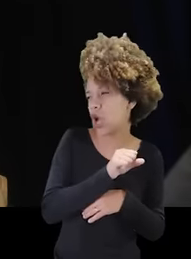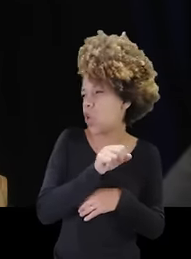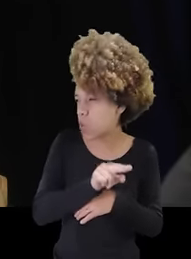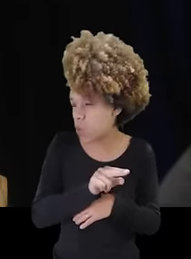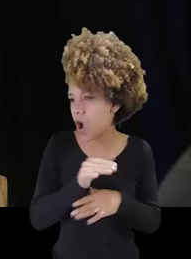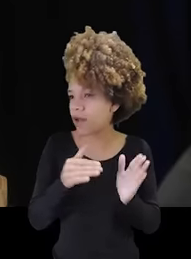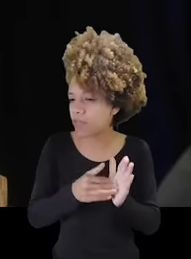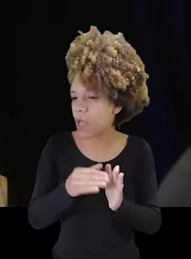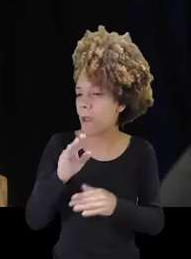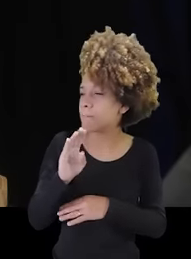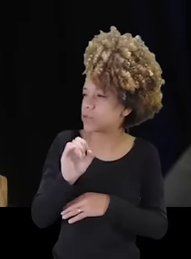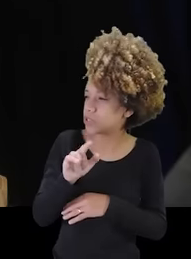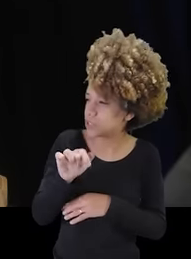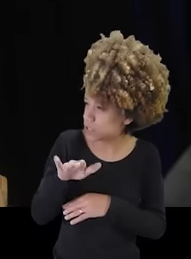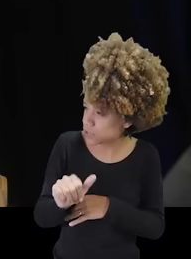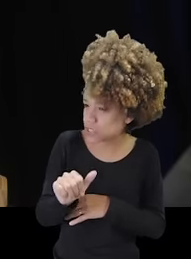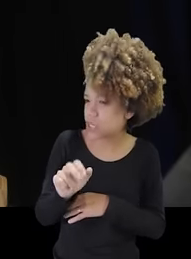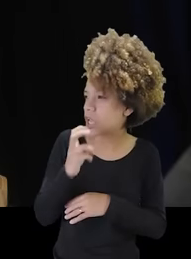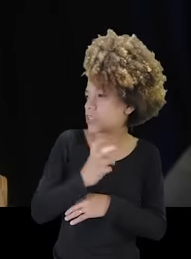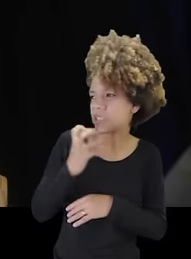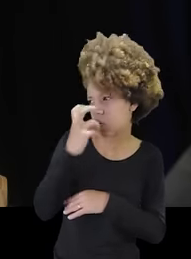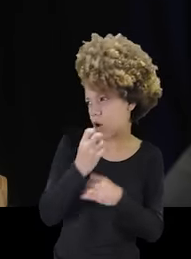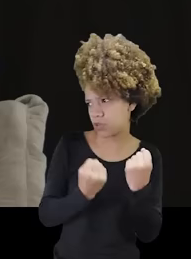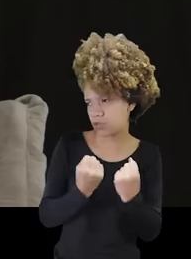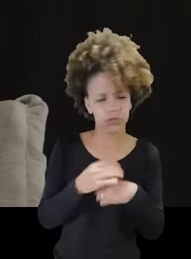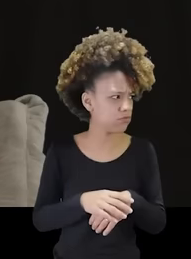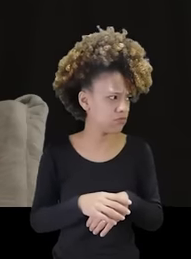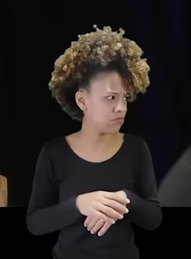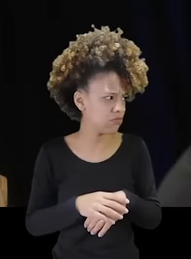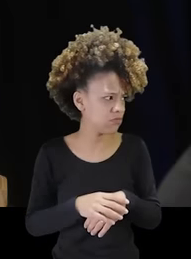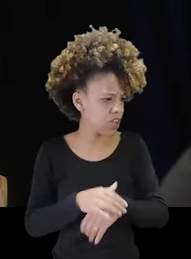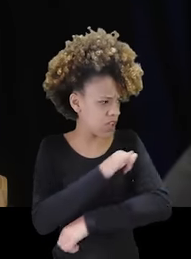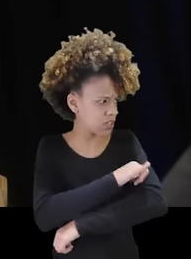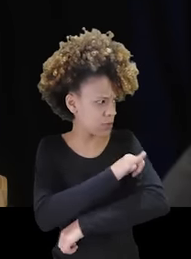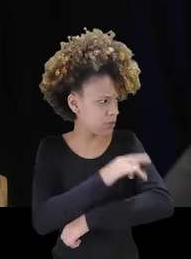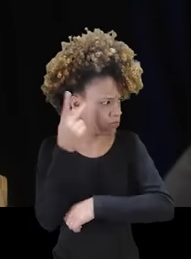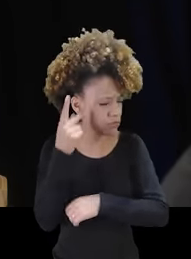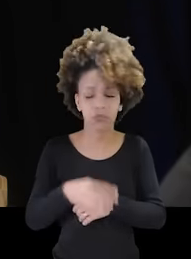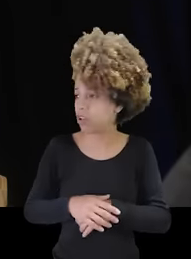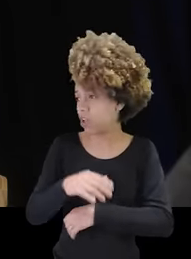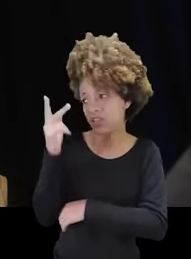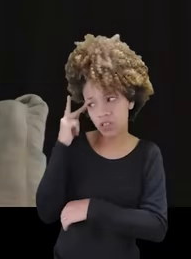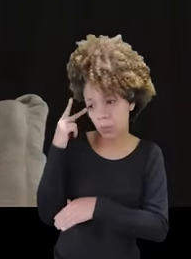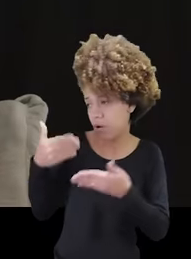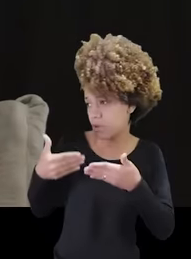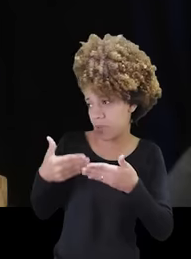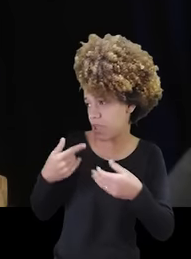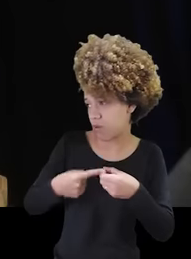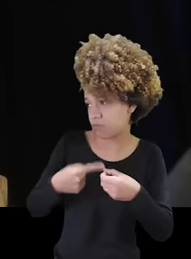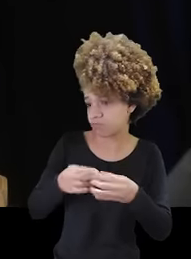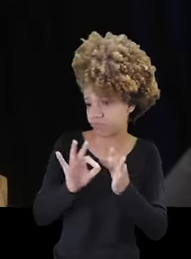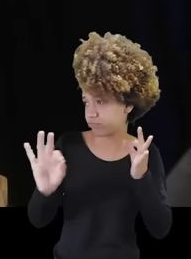que são extremidades é umas cinco horas de carro é o Rio São Paulo é São Paulo Ribeirão Preto